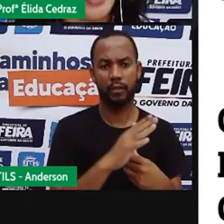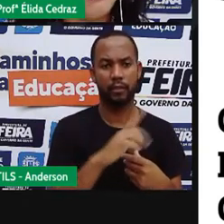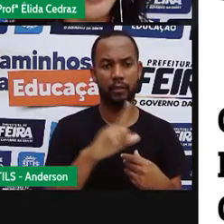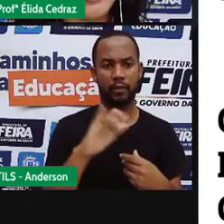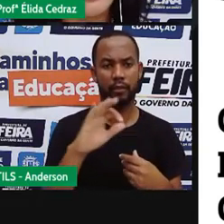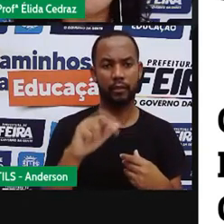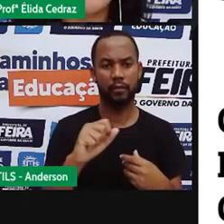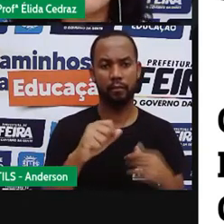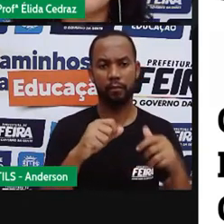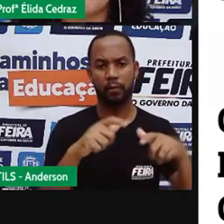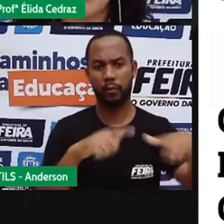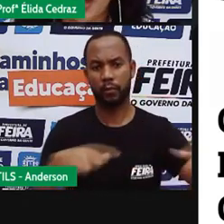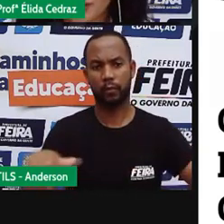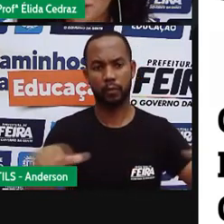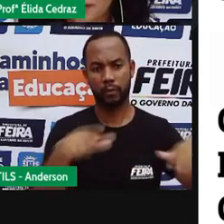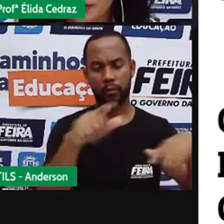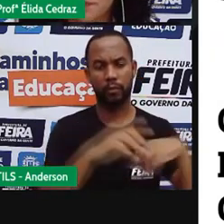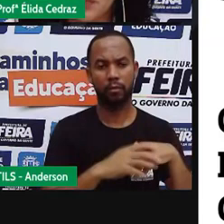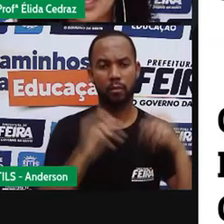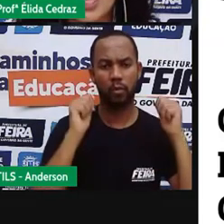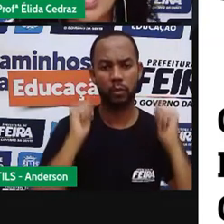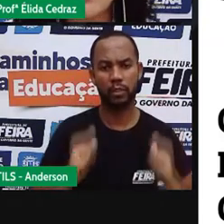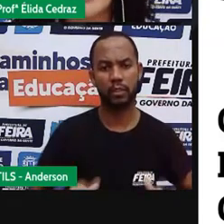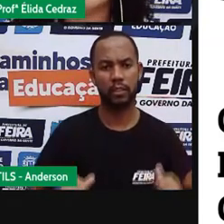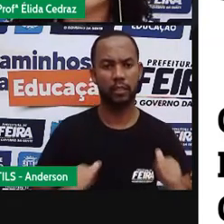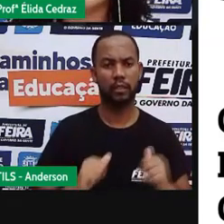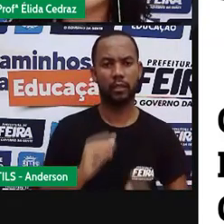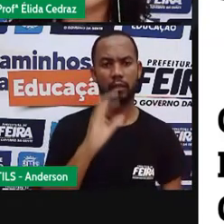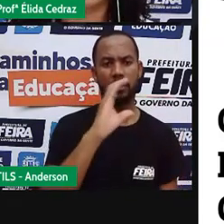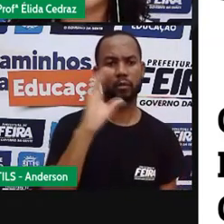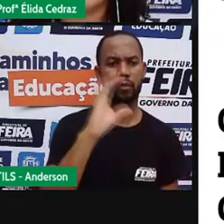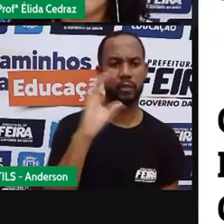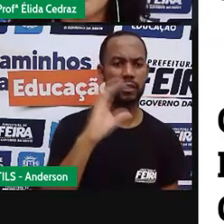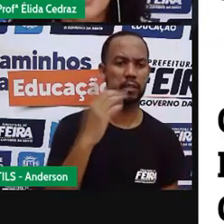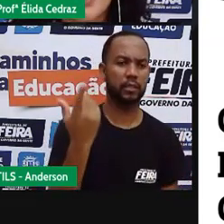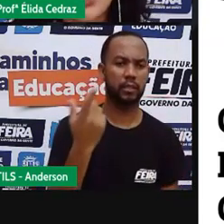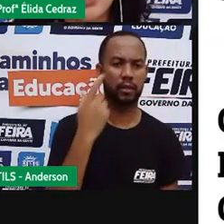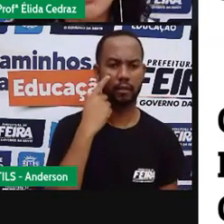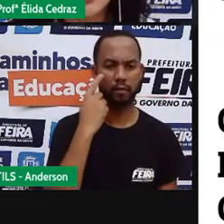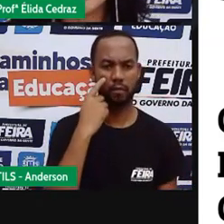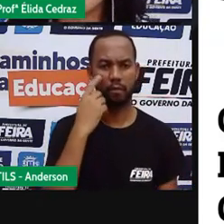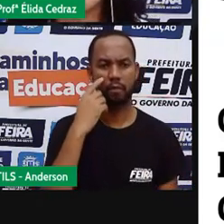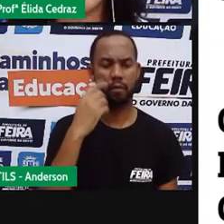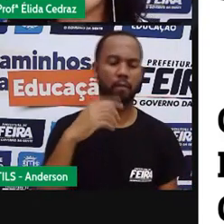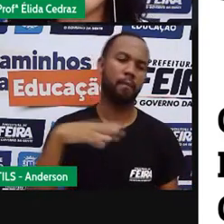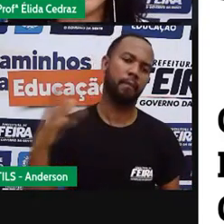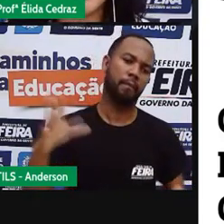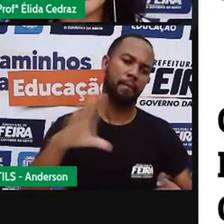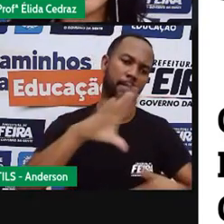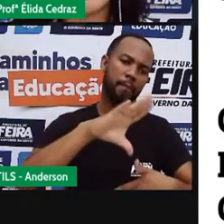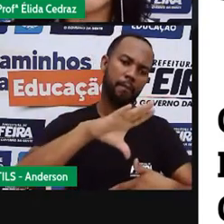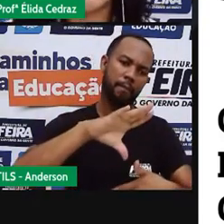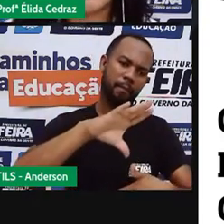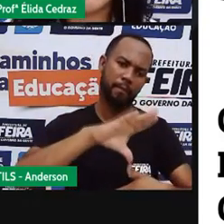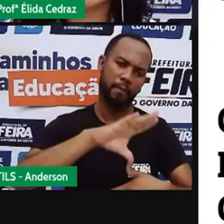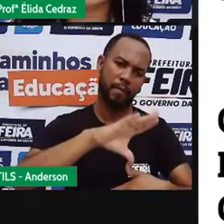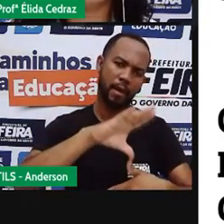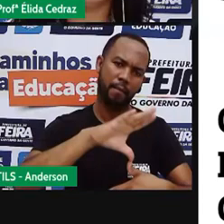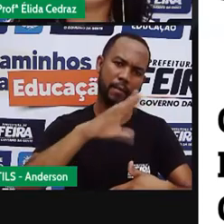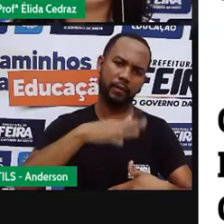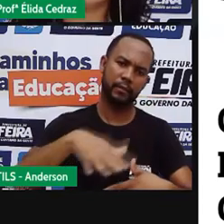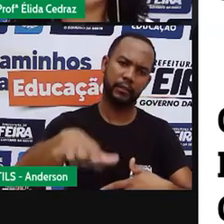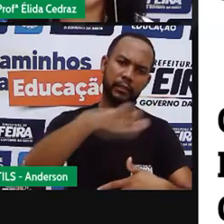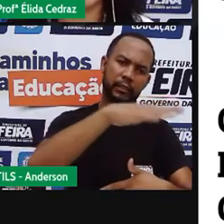Queimadinha, Gabriela e o Parque P. Ao lado vocês estão vendo a imagem do mapa da nossa cidade,